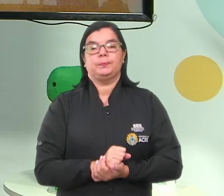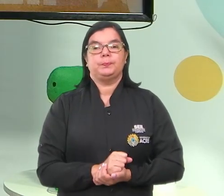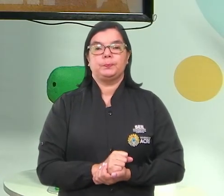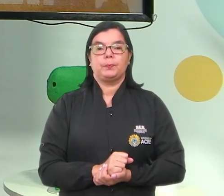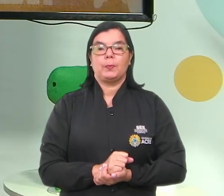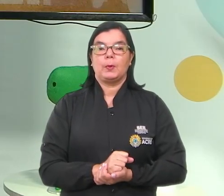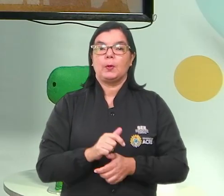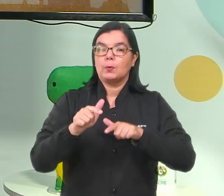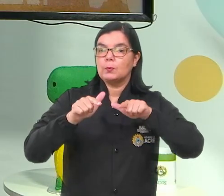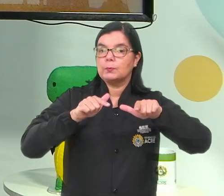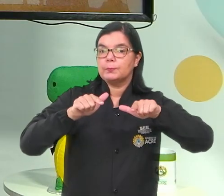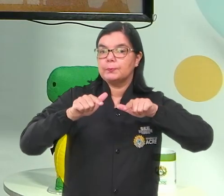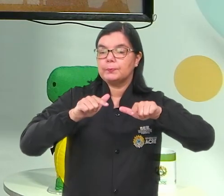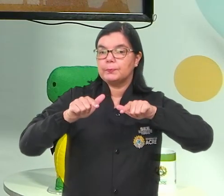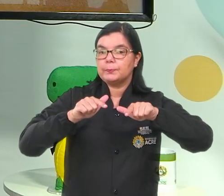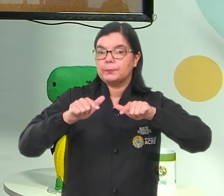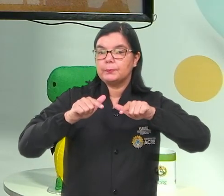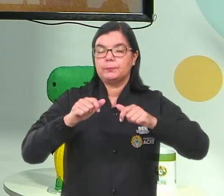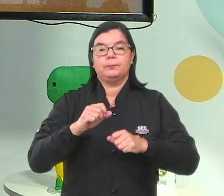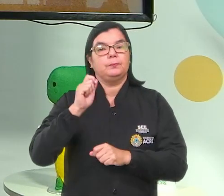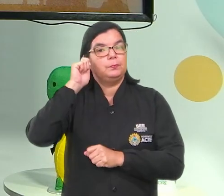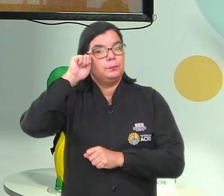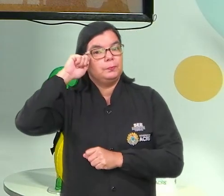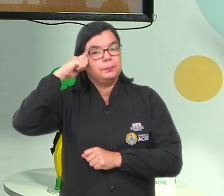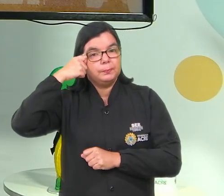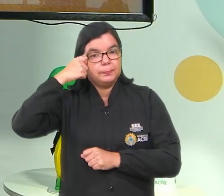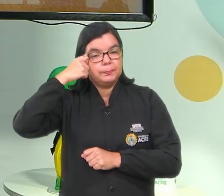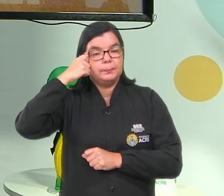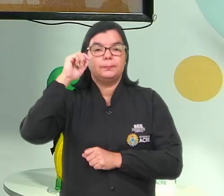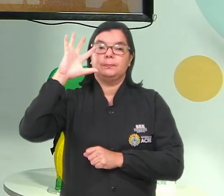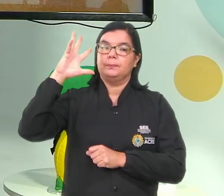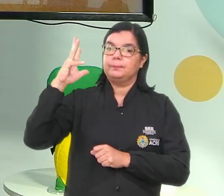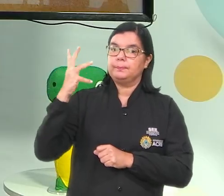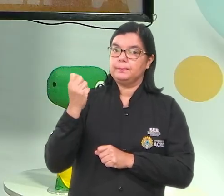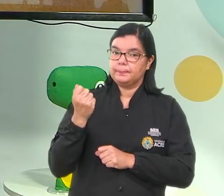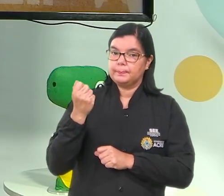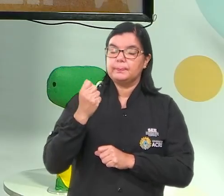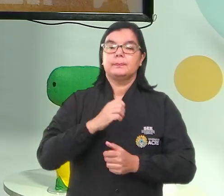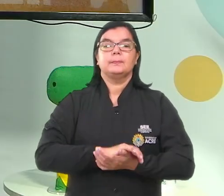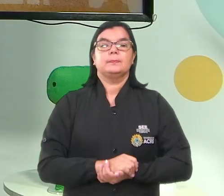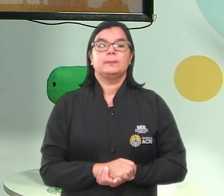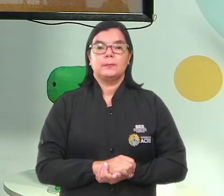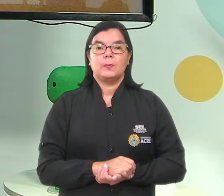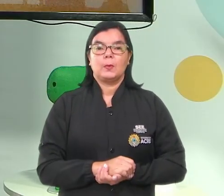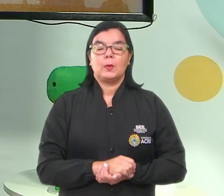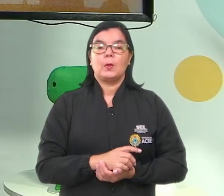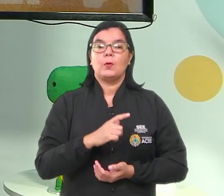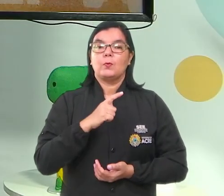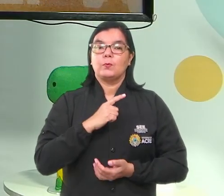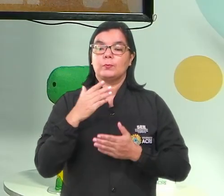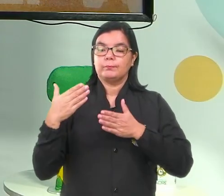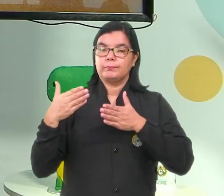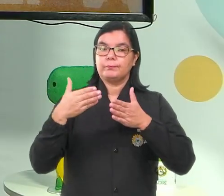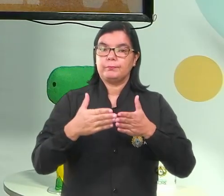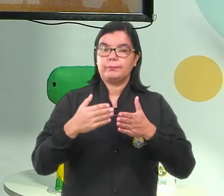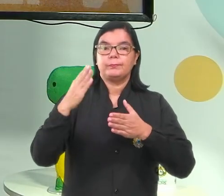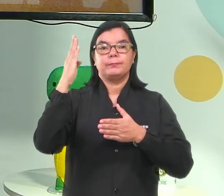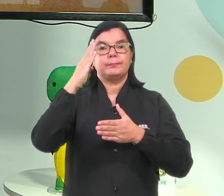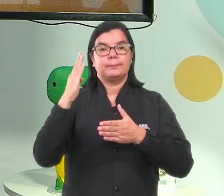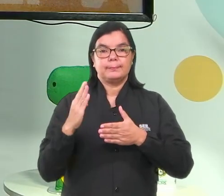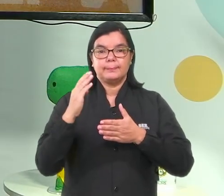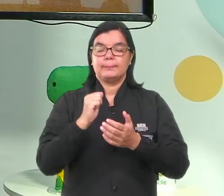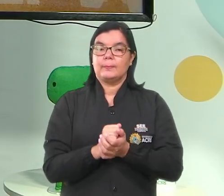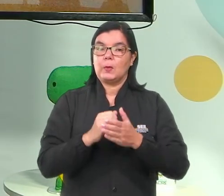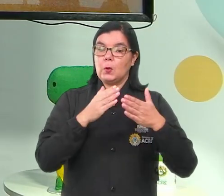de obra de negros africanos, né, veio para o Brasil. E aqui,